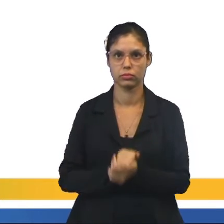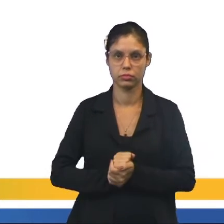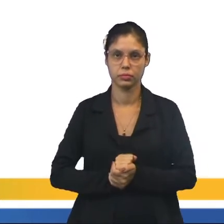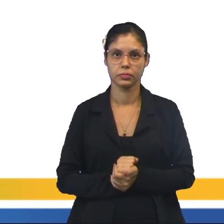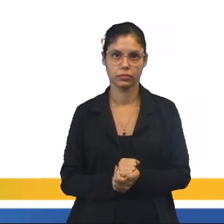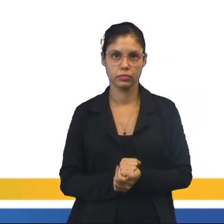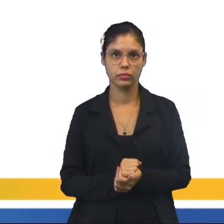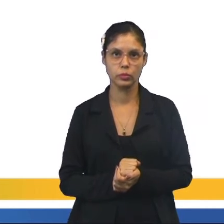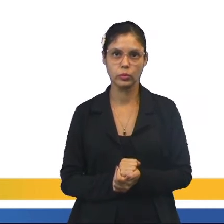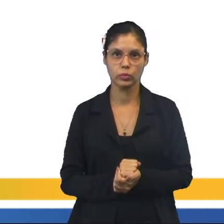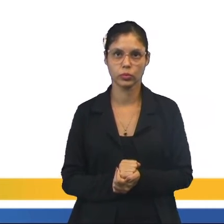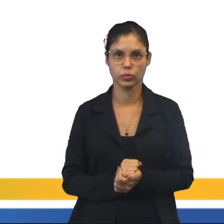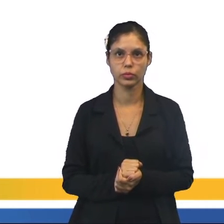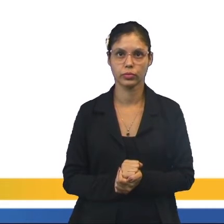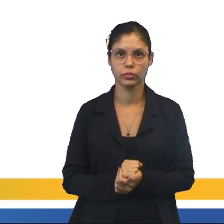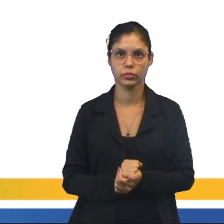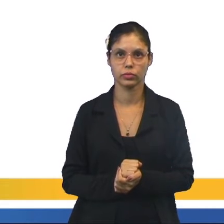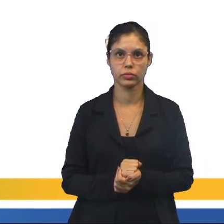ficar